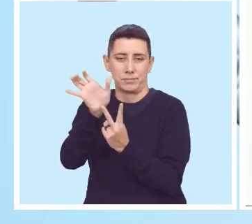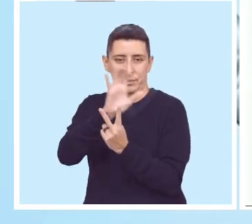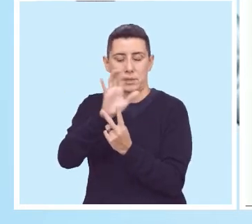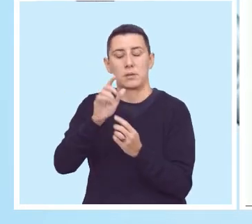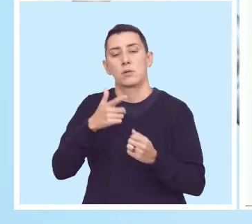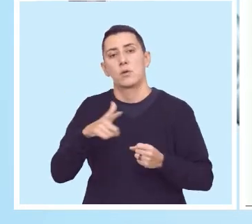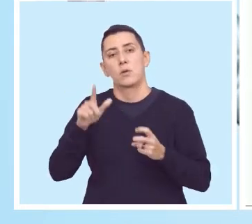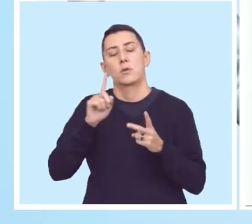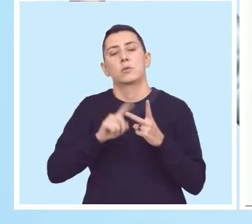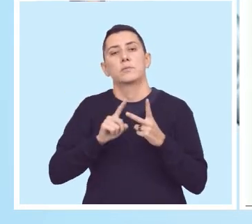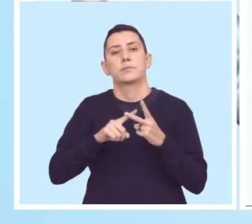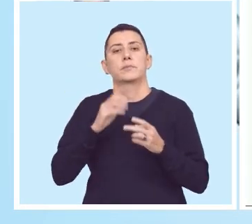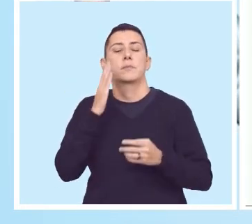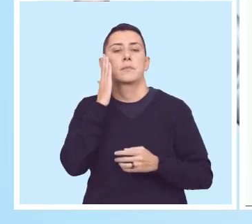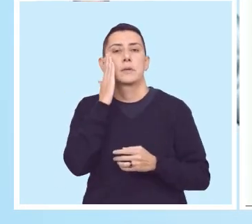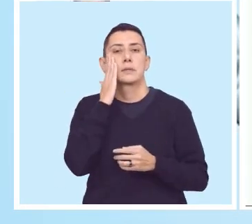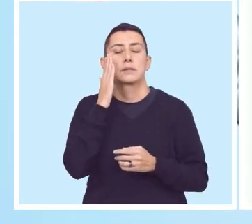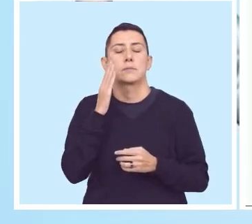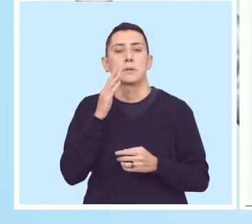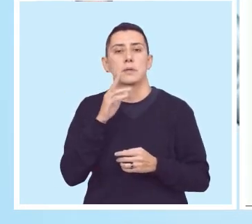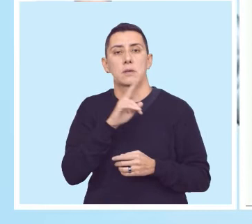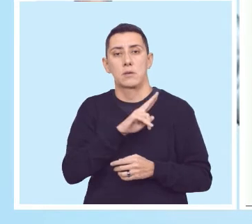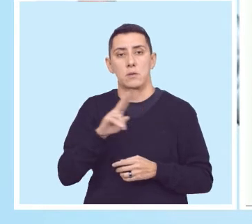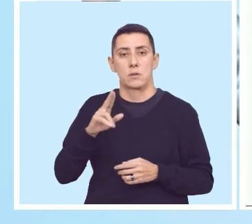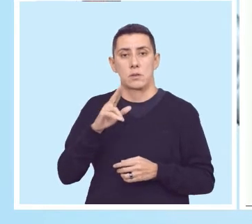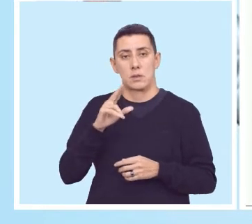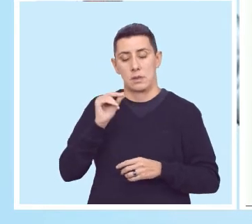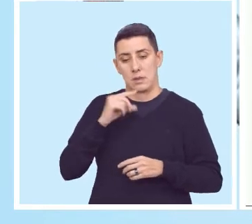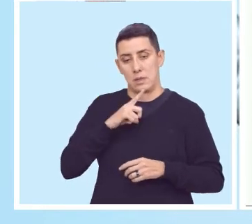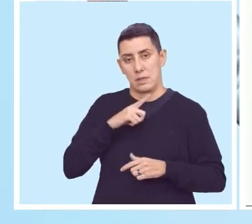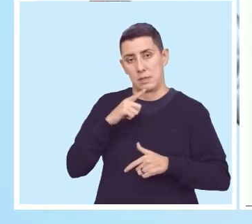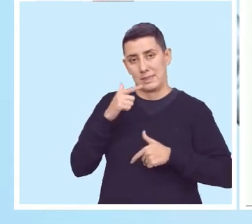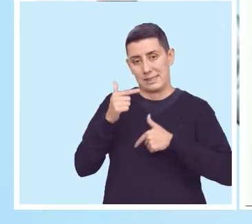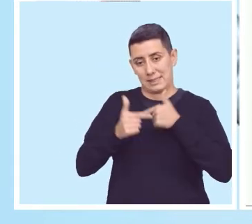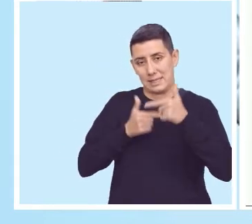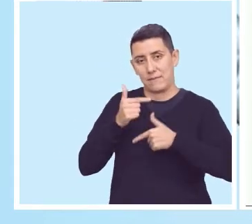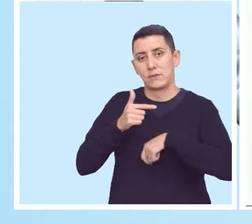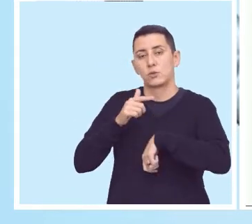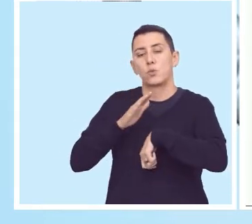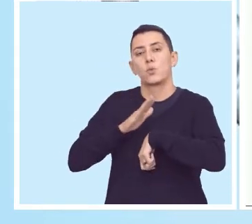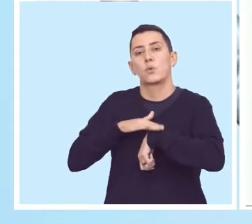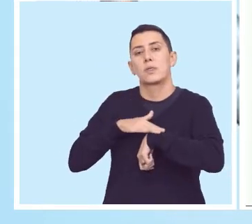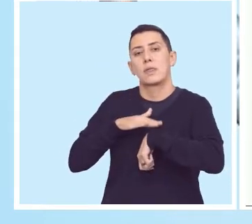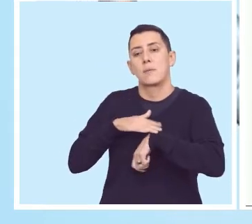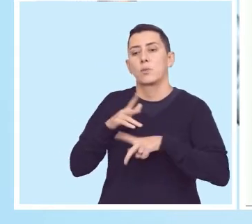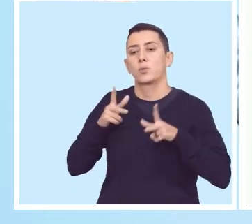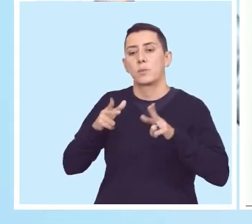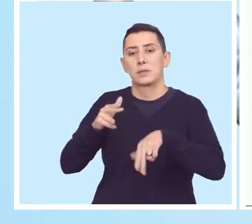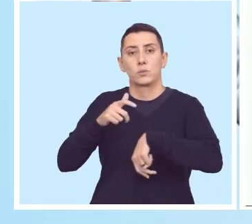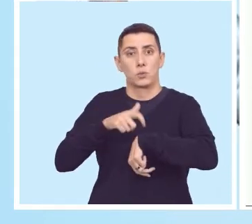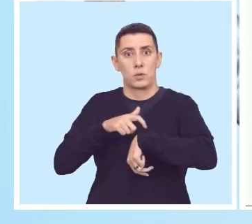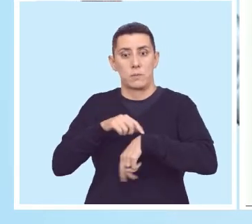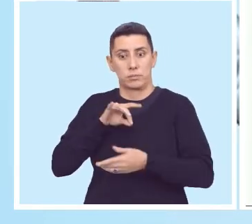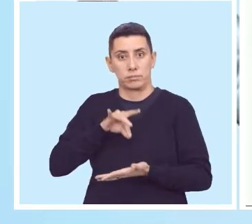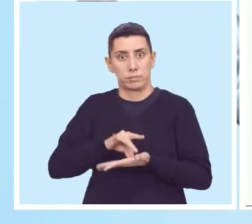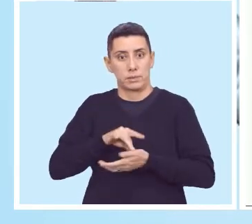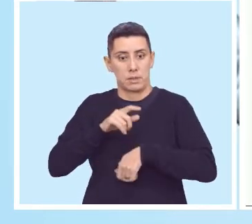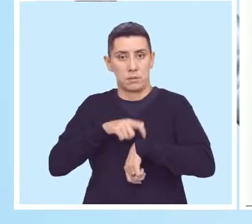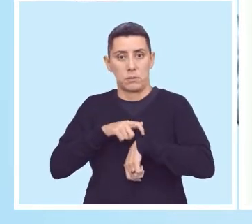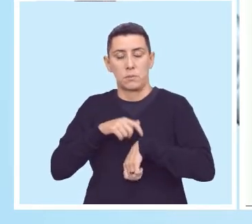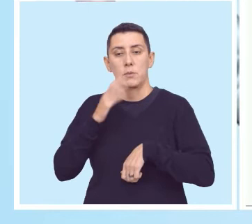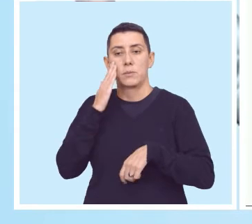de predição para justamente utilizar os serviços de tempo de execução em real time, disponibilizados também pelo Model